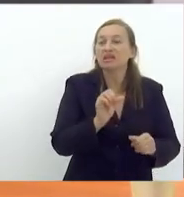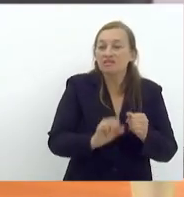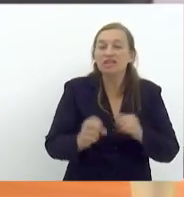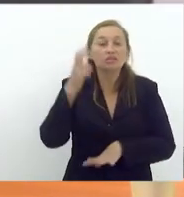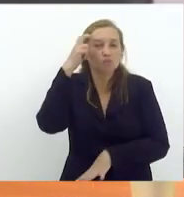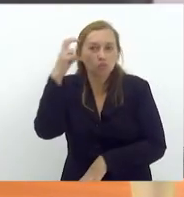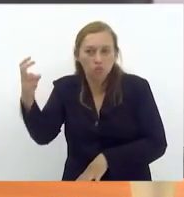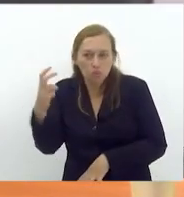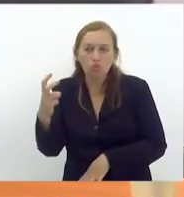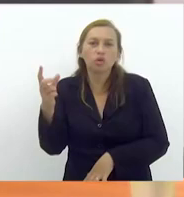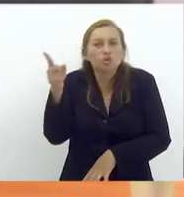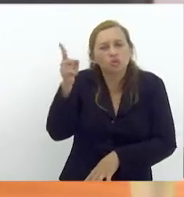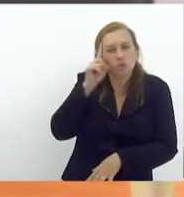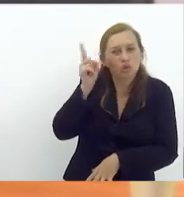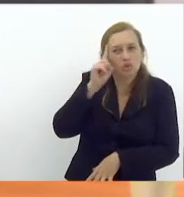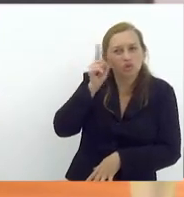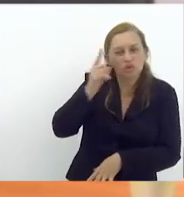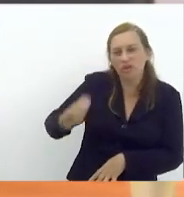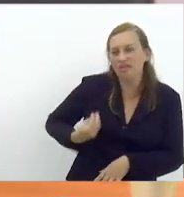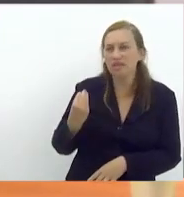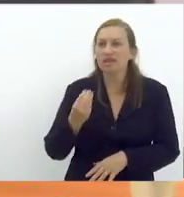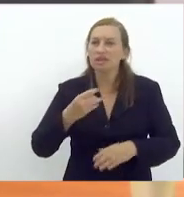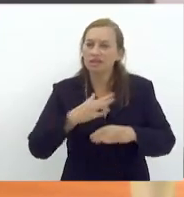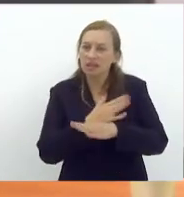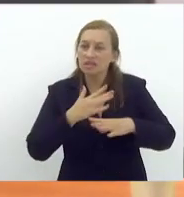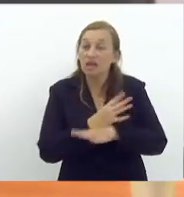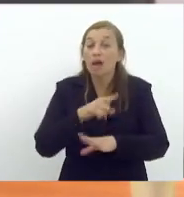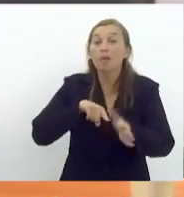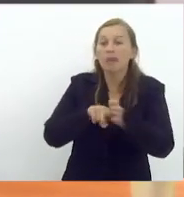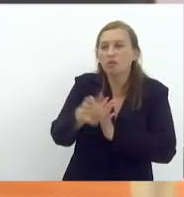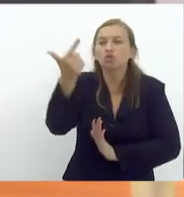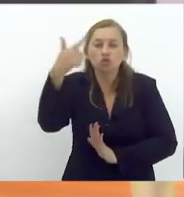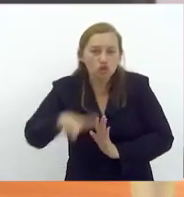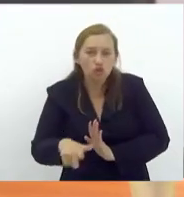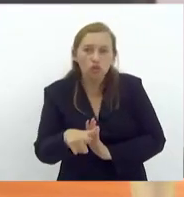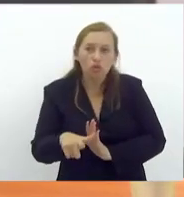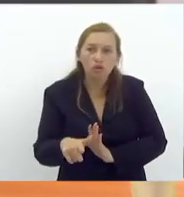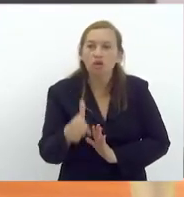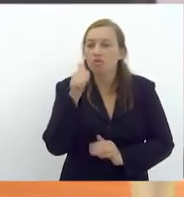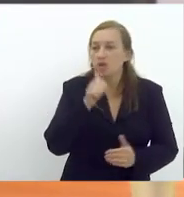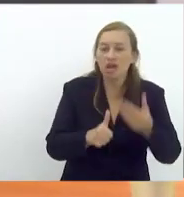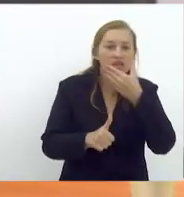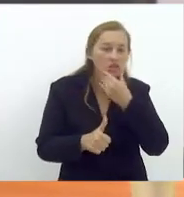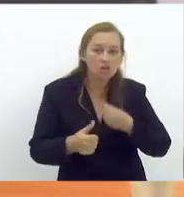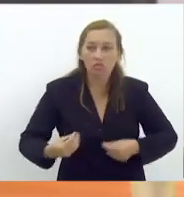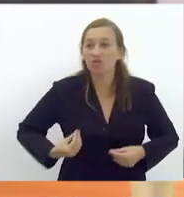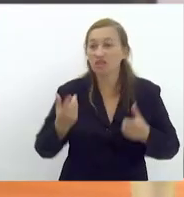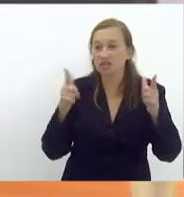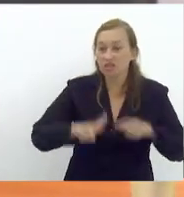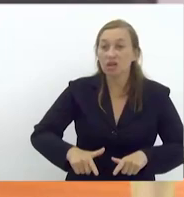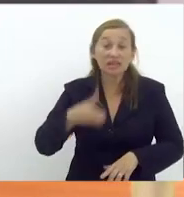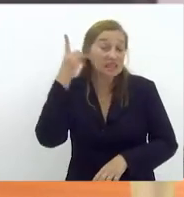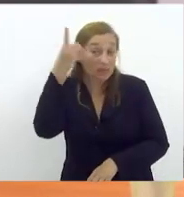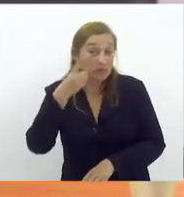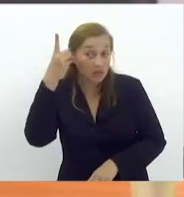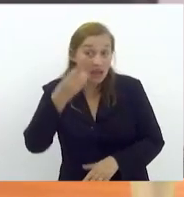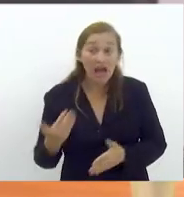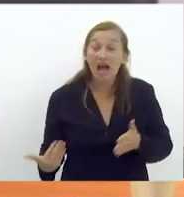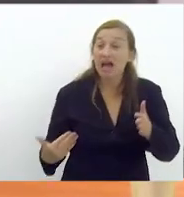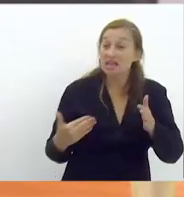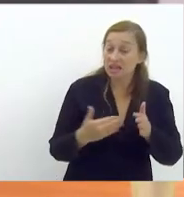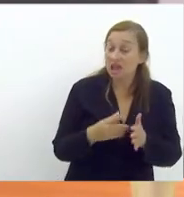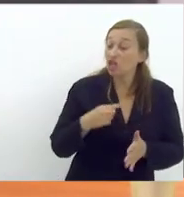cultura no cotidiano da Vida na cidade pergunto novamente ao Senhor e Senhoras presentes seja Deputado até mesmo